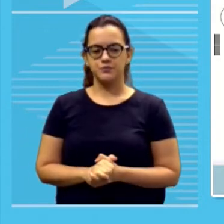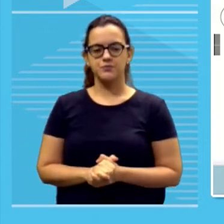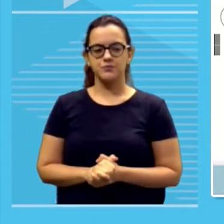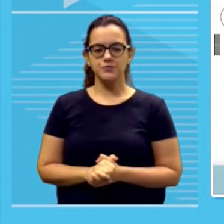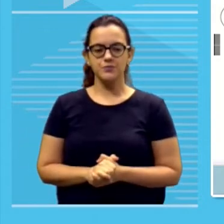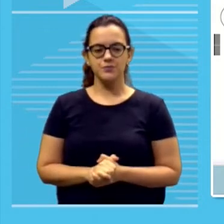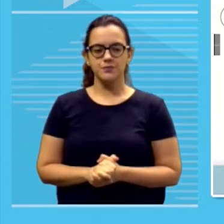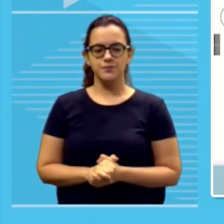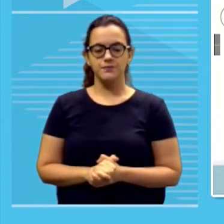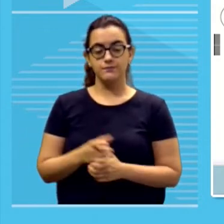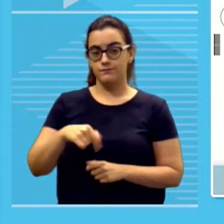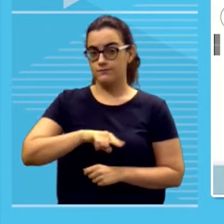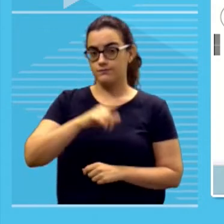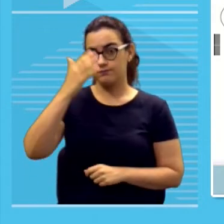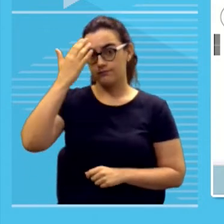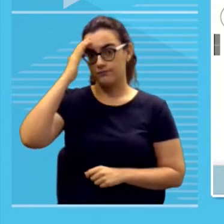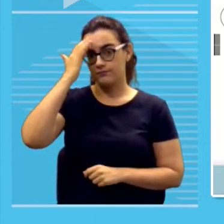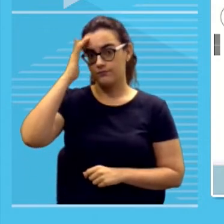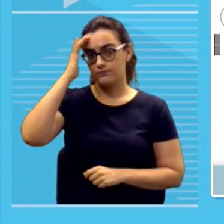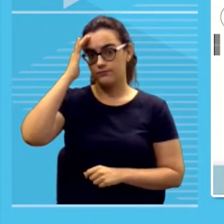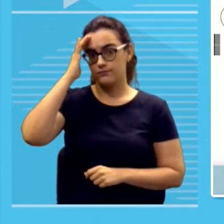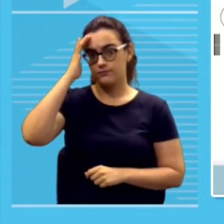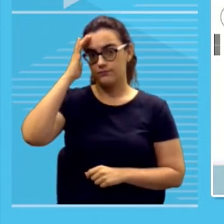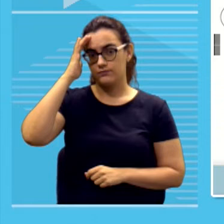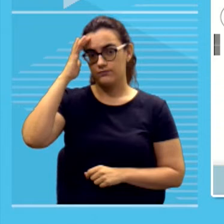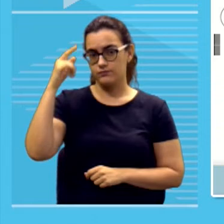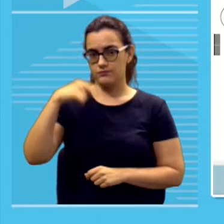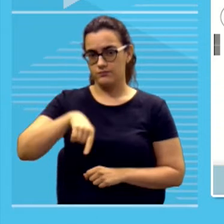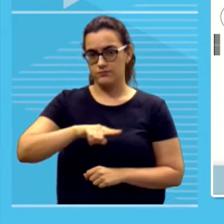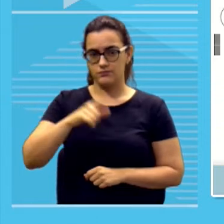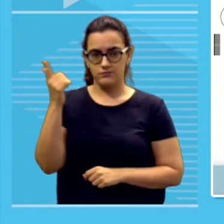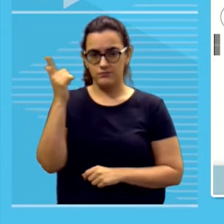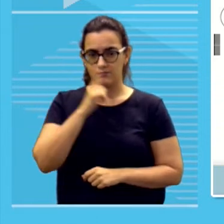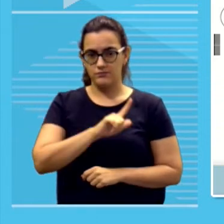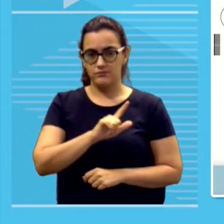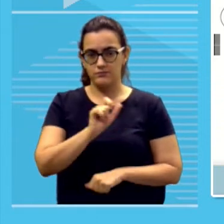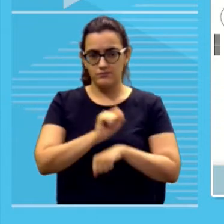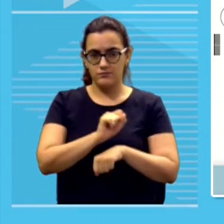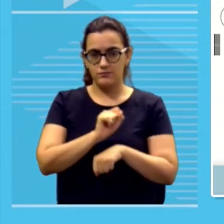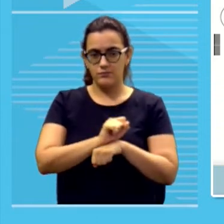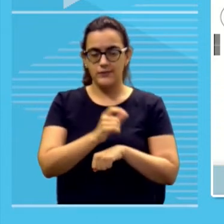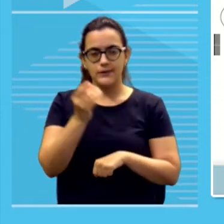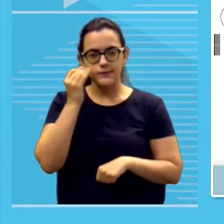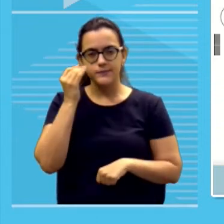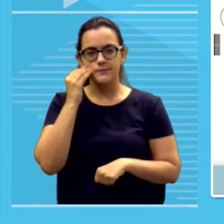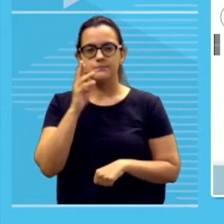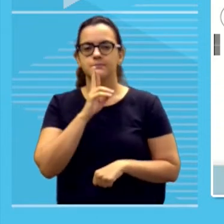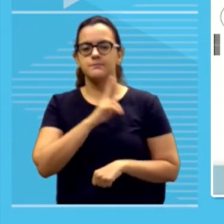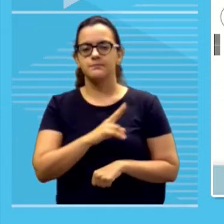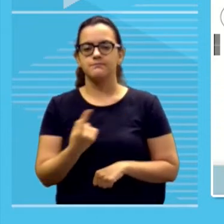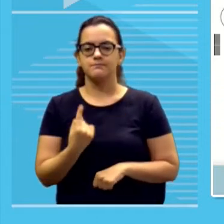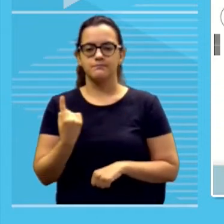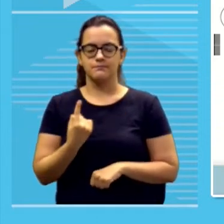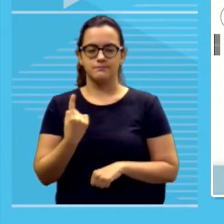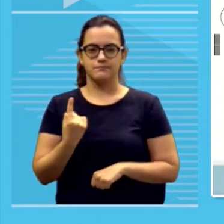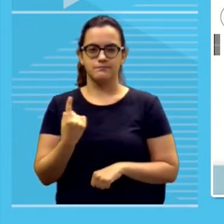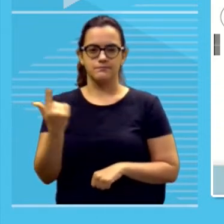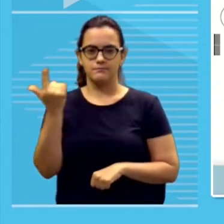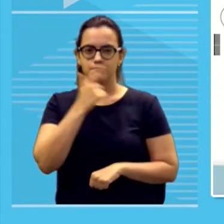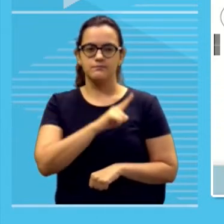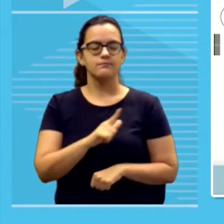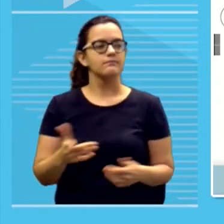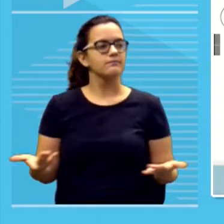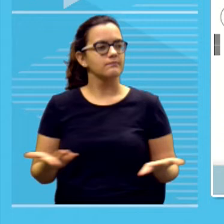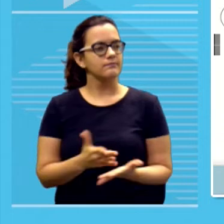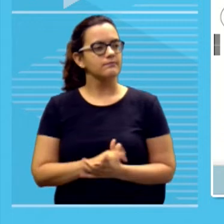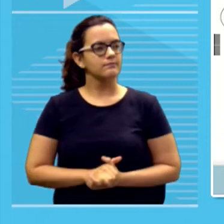comprimento Vocês entenderam vocês tinham dado pause lá conseguiram fazer sozinhos tô aqui na torcida por vocês deu certo vamos